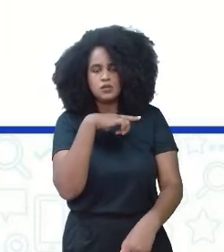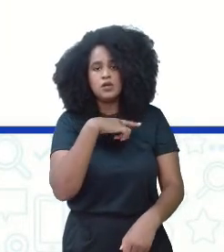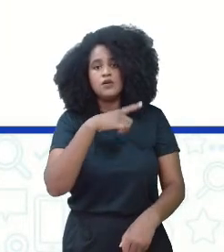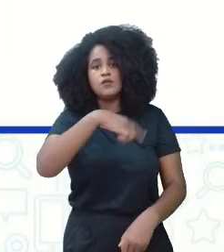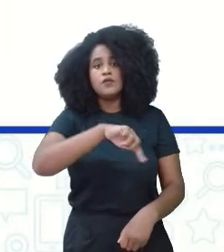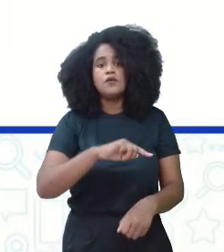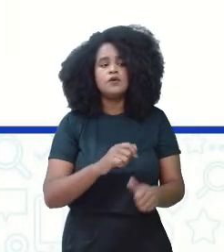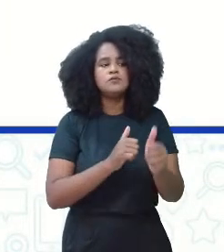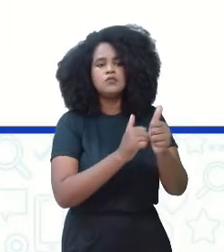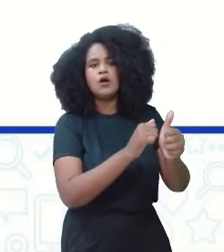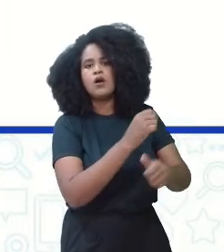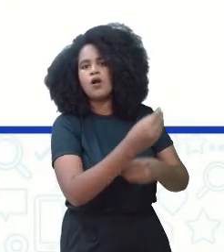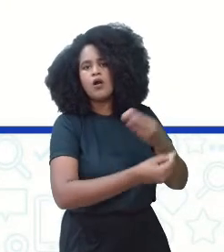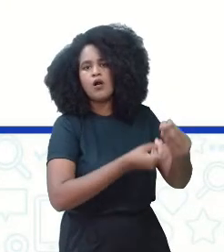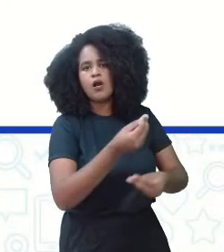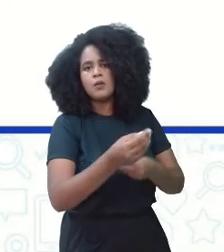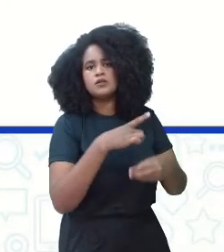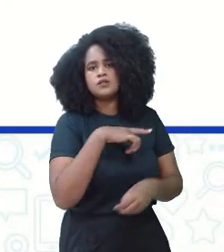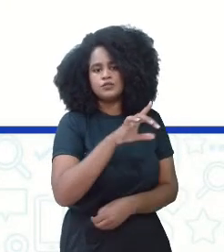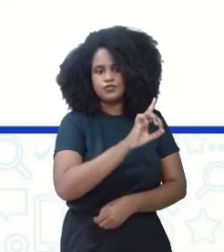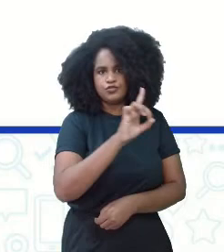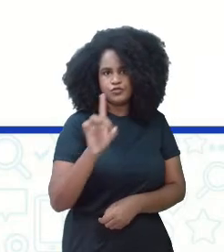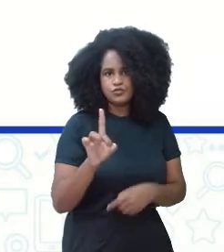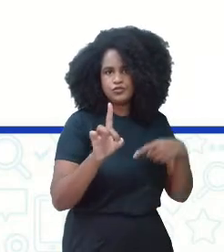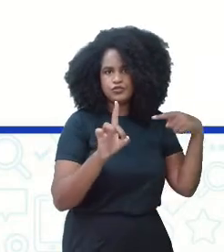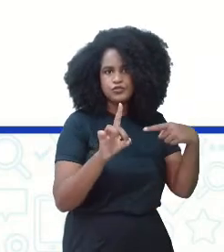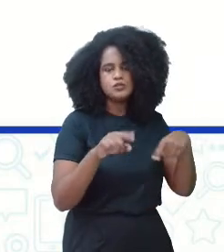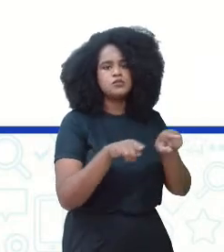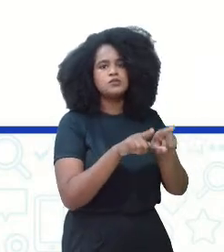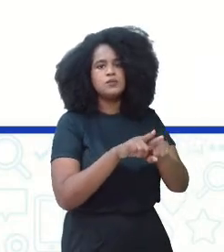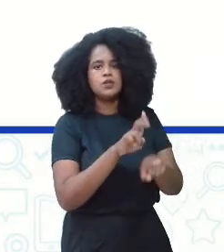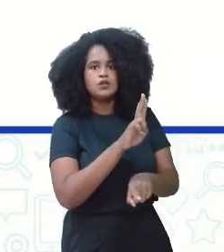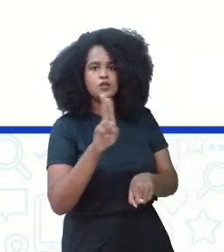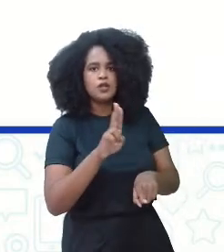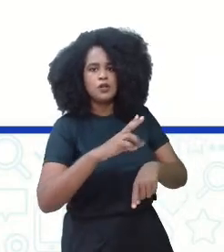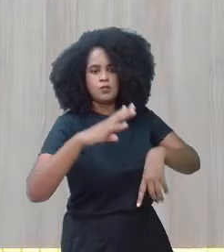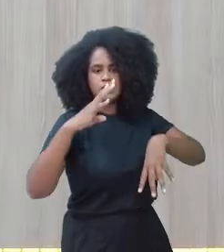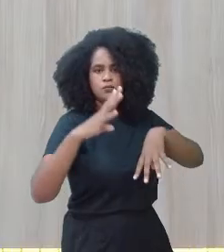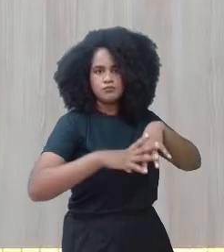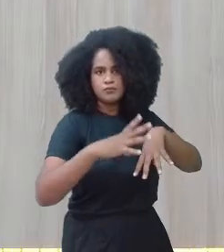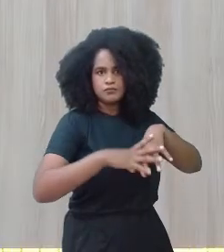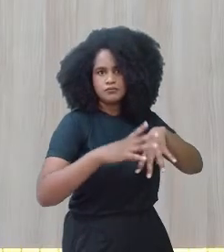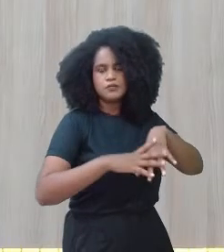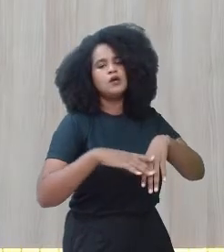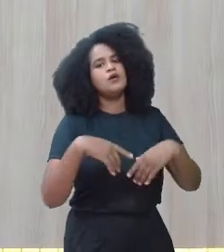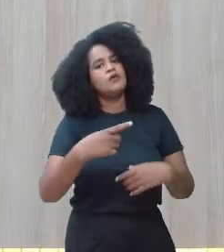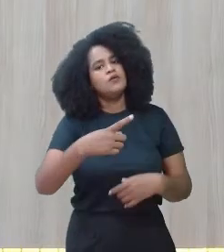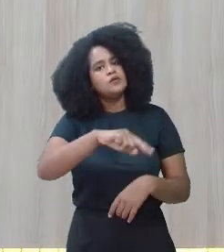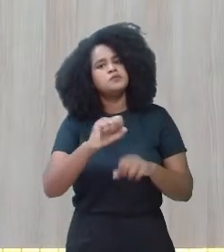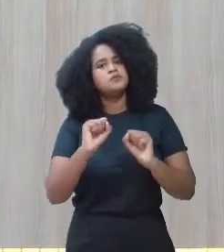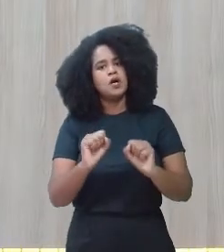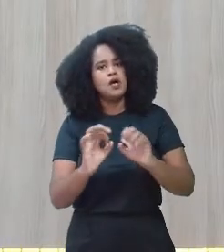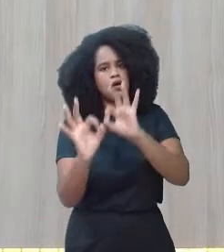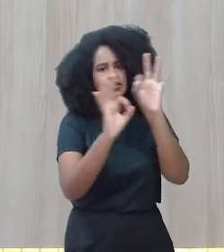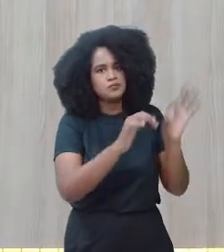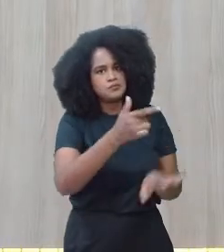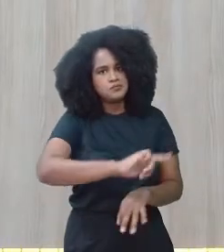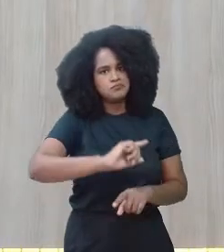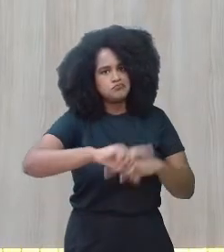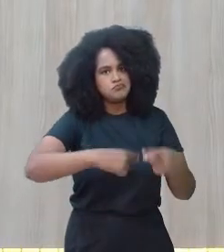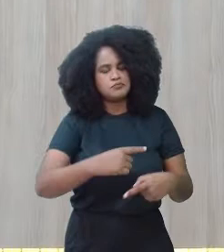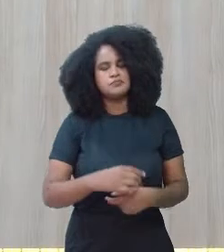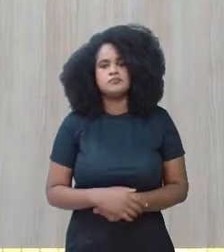de matemática, vai estar lá a data de hoje com o nomezinho de matemática e aí você pode revisar essa aula depois, tá bom?